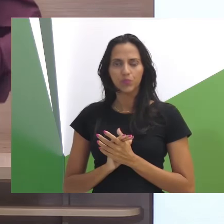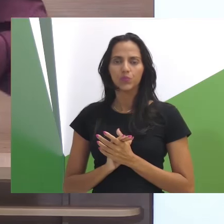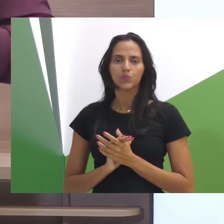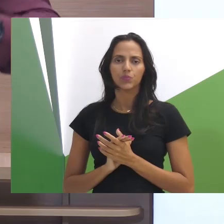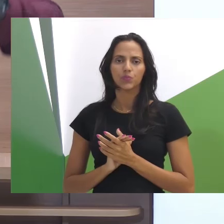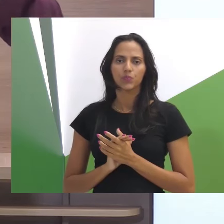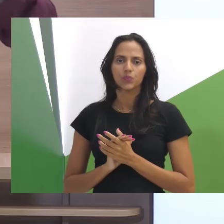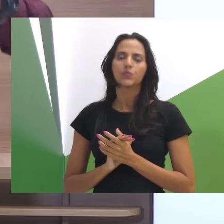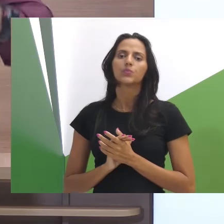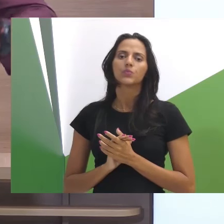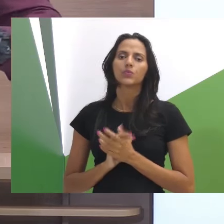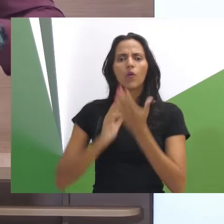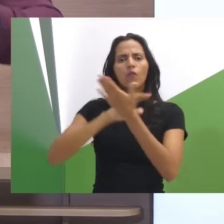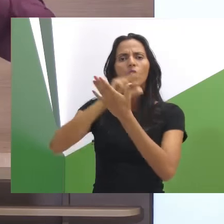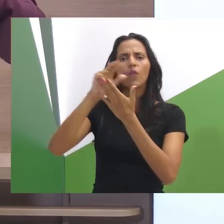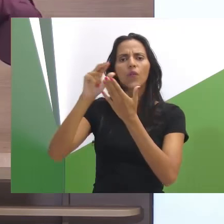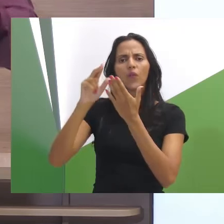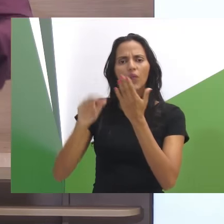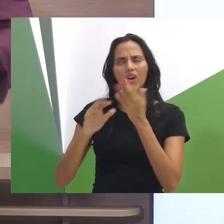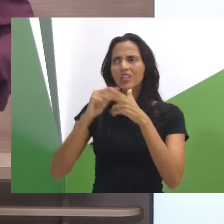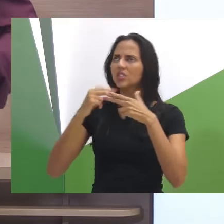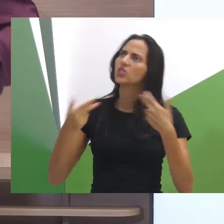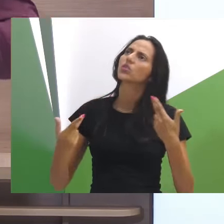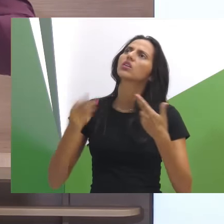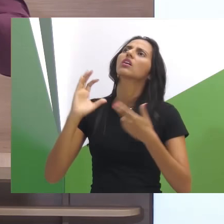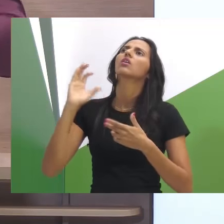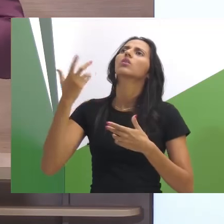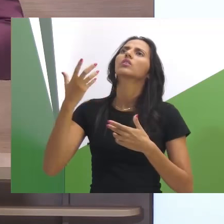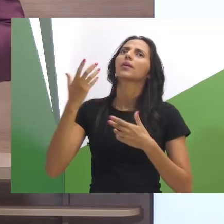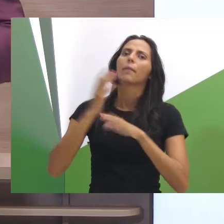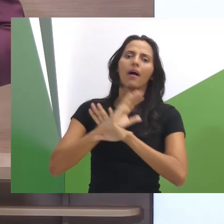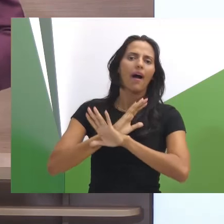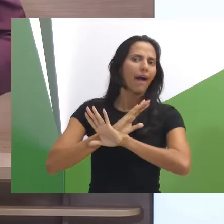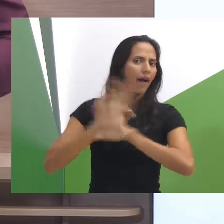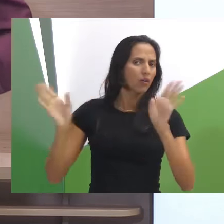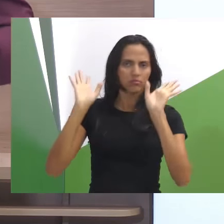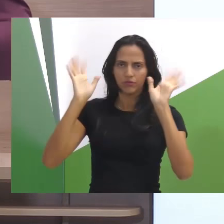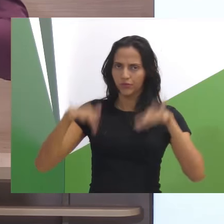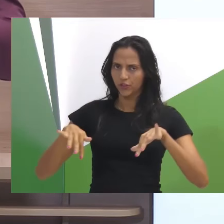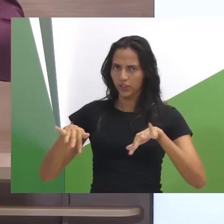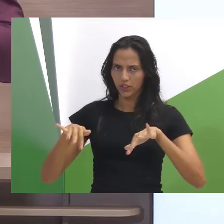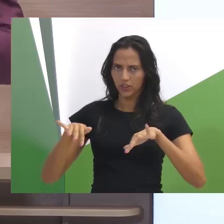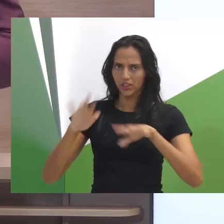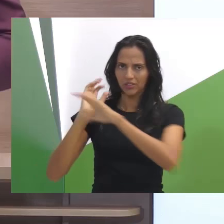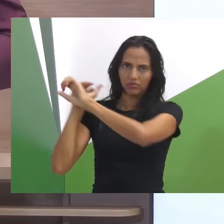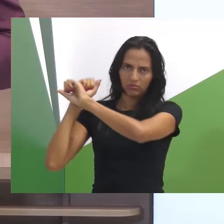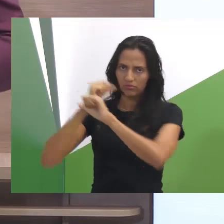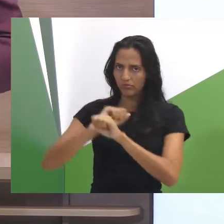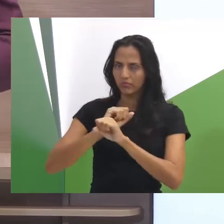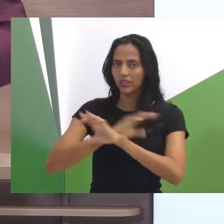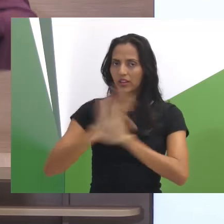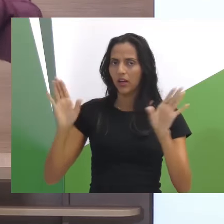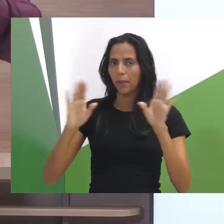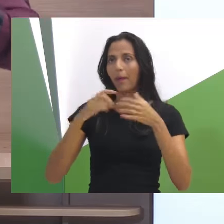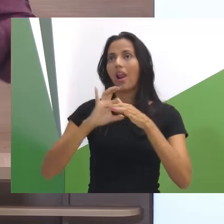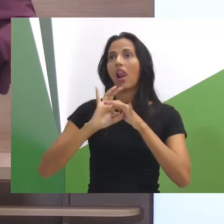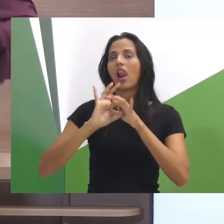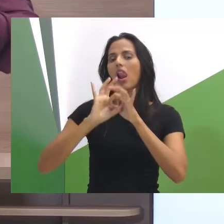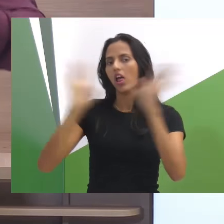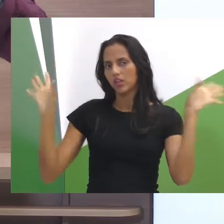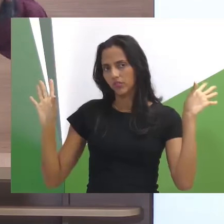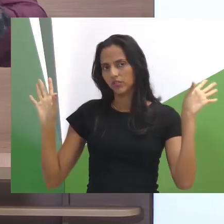vários fatores levaram ao fim da escravidão, e já inicia com essa questão da